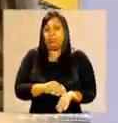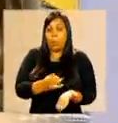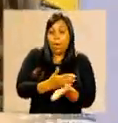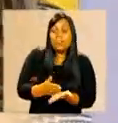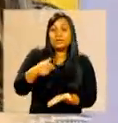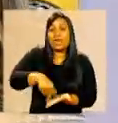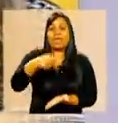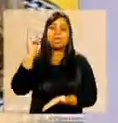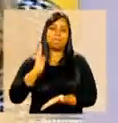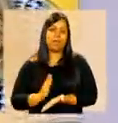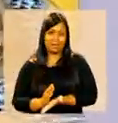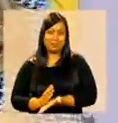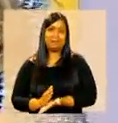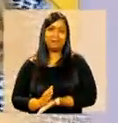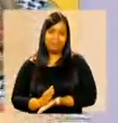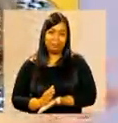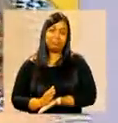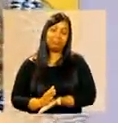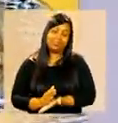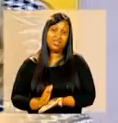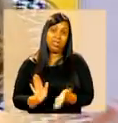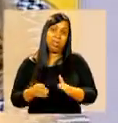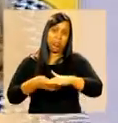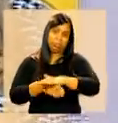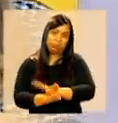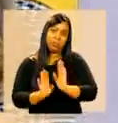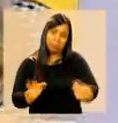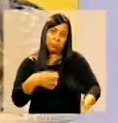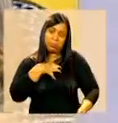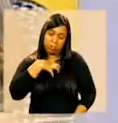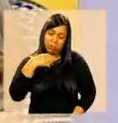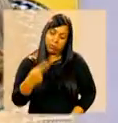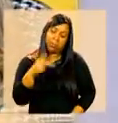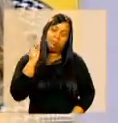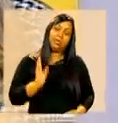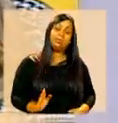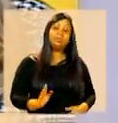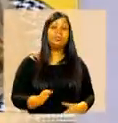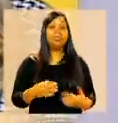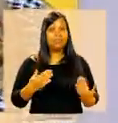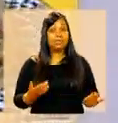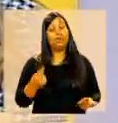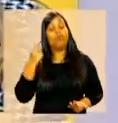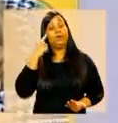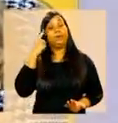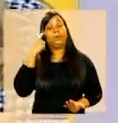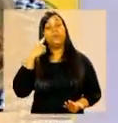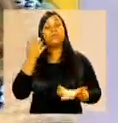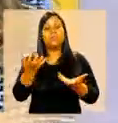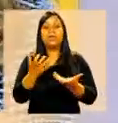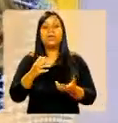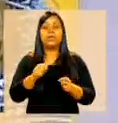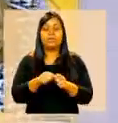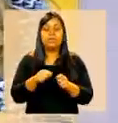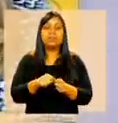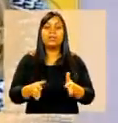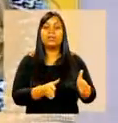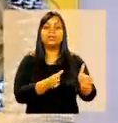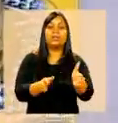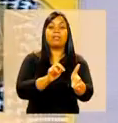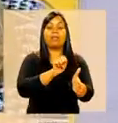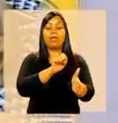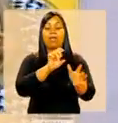aqui no Brasil, né? Que a gente está acostumado com todo jeito e tal. Então, foi o que eu pensei. Eu queria muito fazer a Estrada Real em